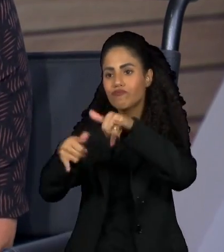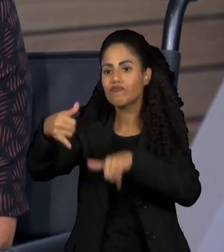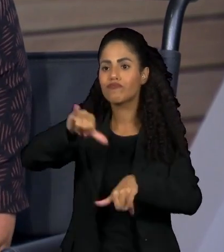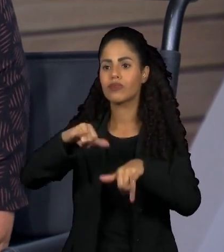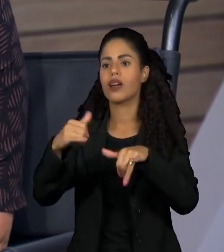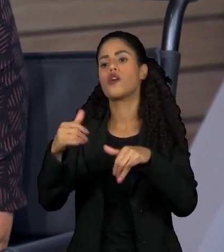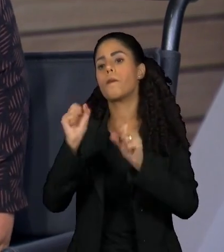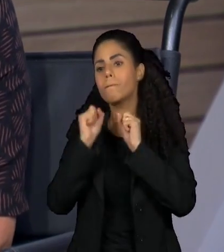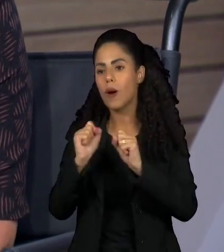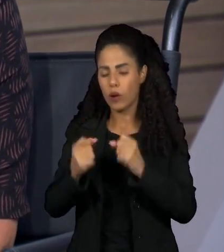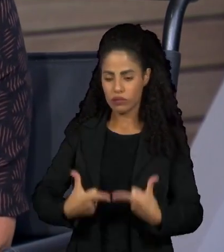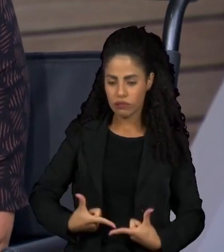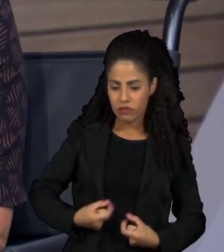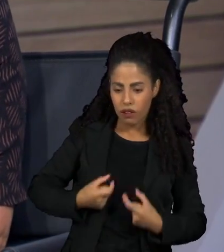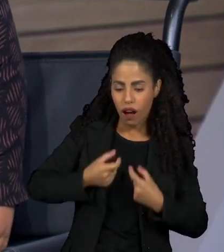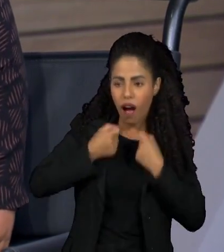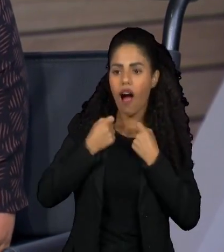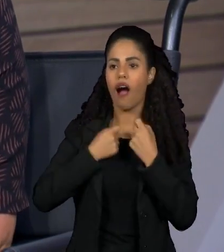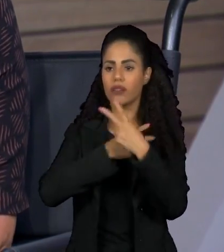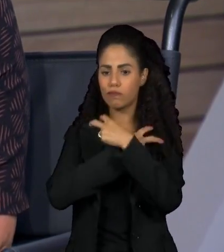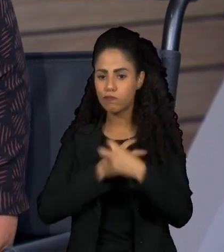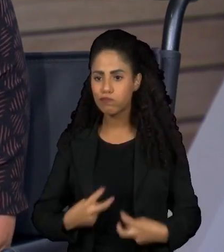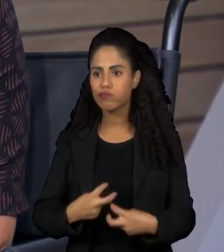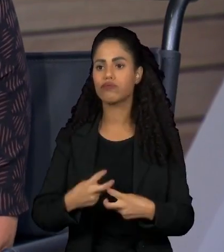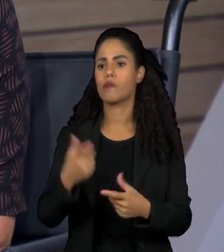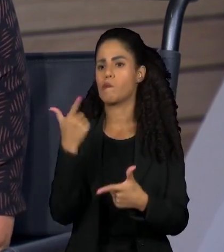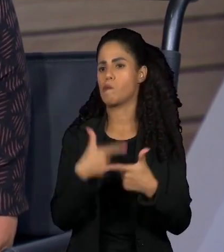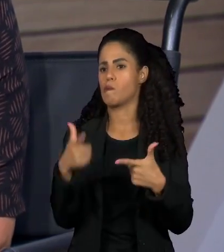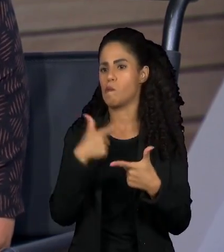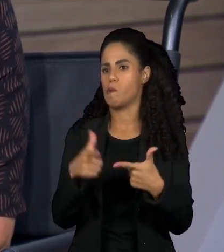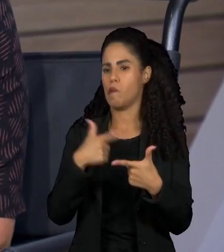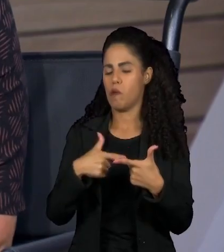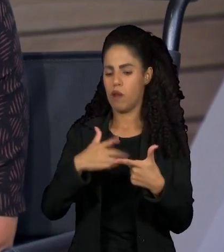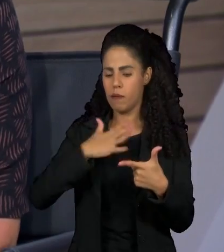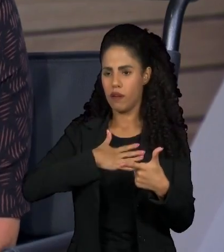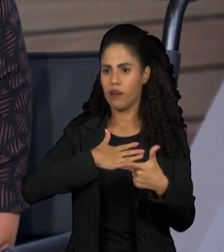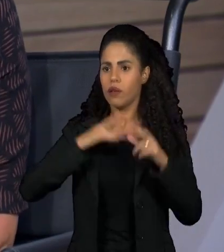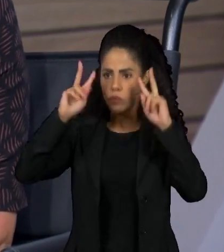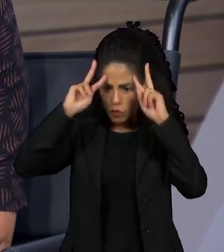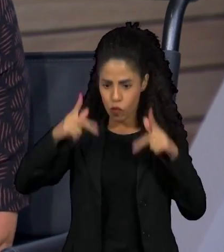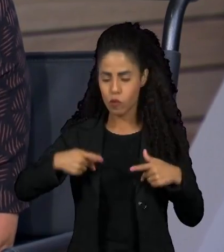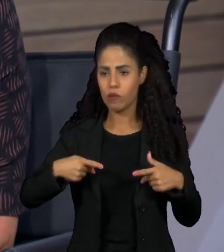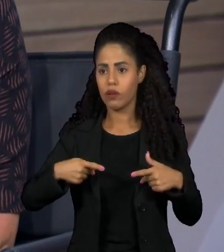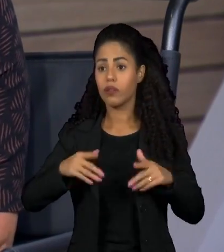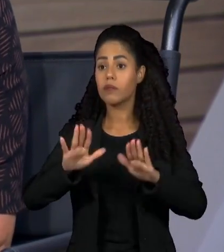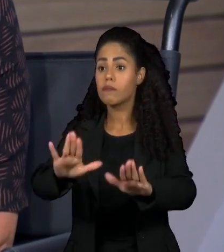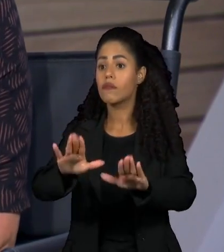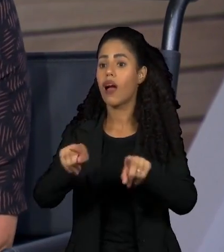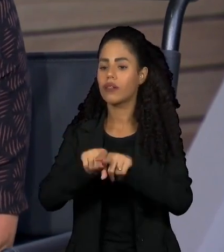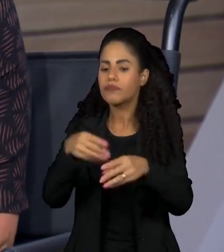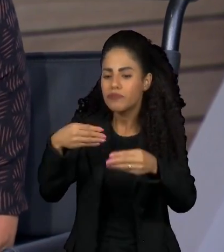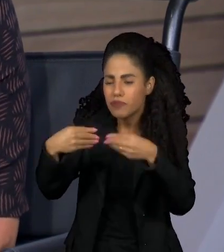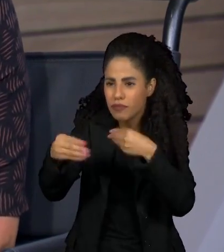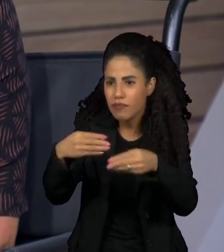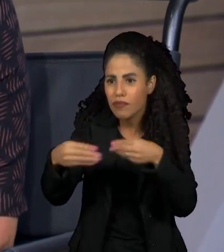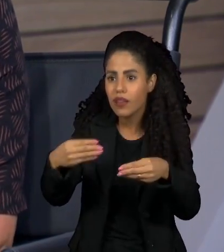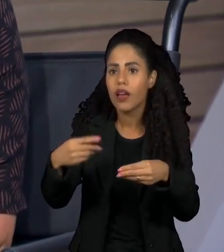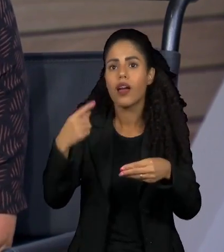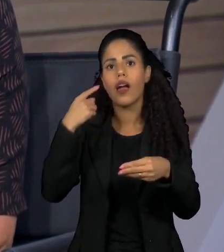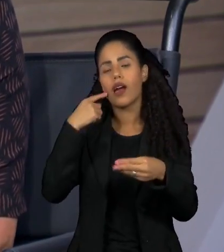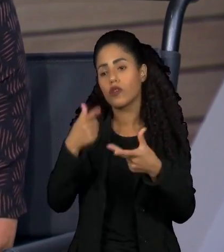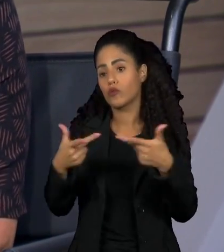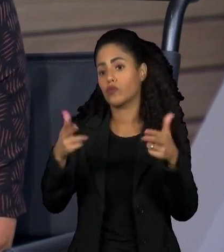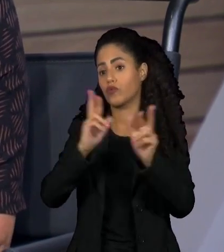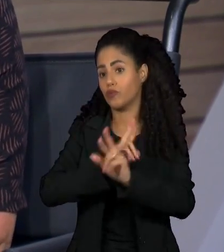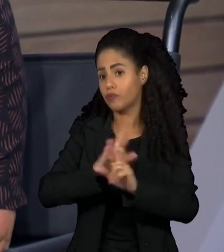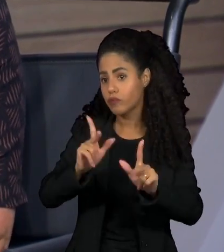ser cancerígeno, neurotóxico, disruptor endócrino, causa uma série de problemas. O plástico, o polímero, é uma substância inerte,